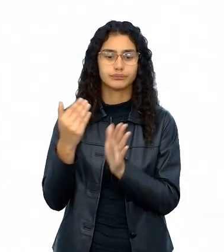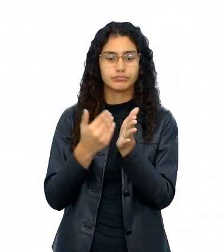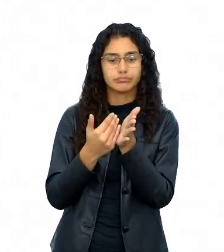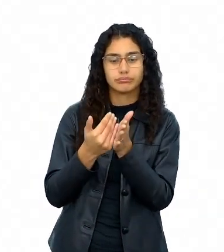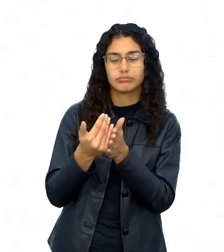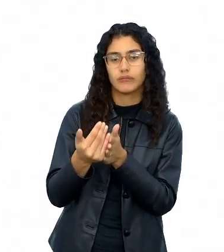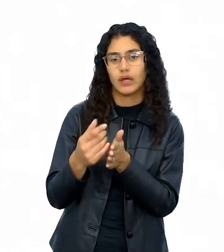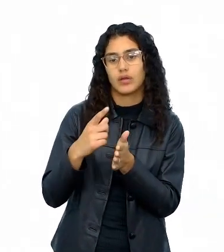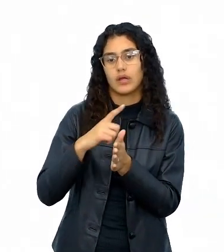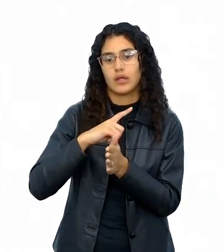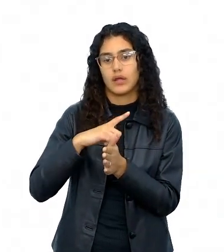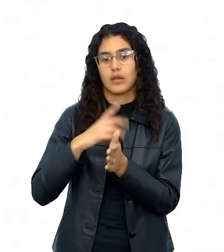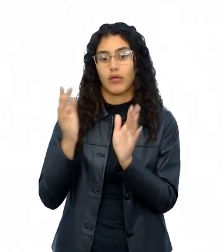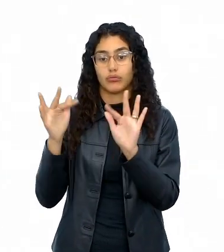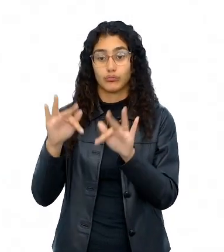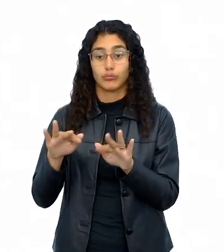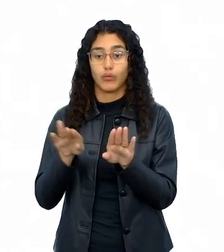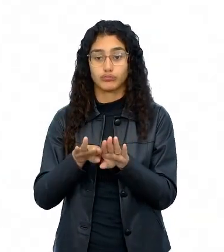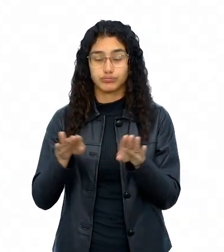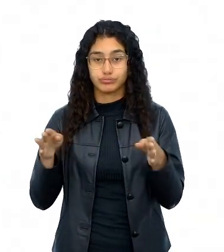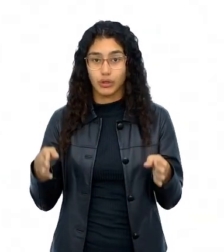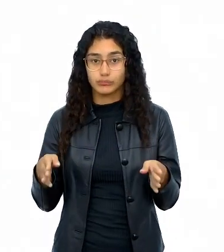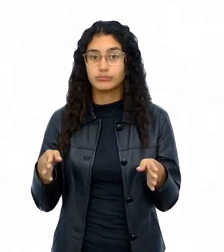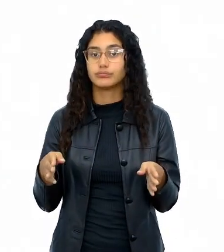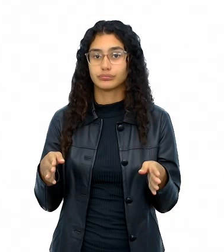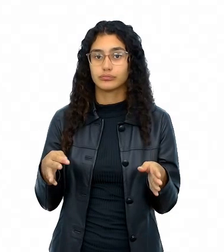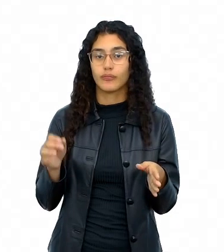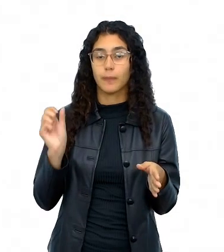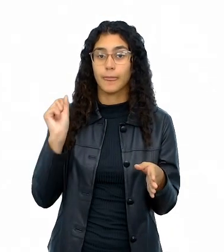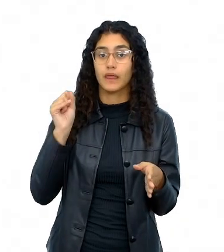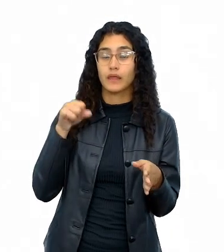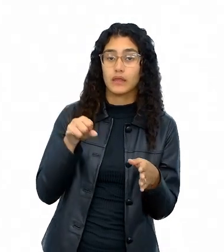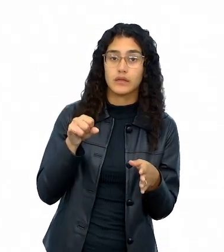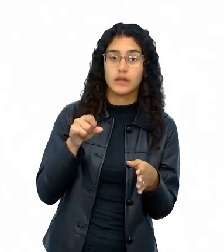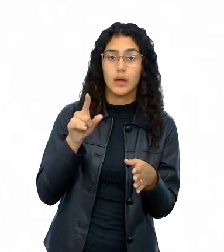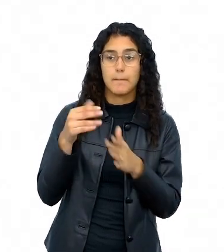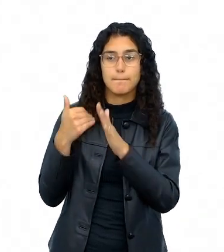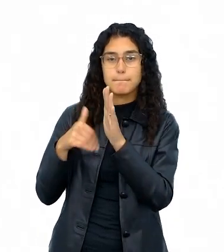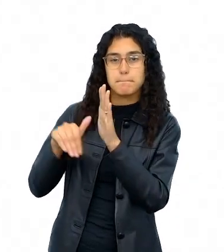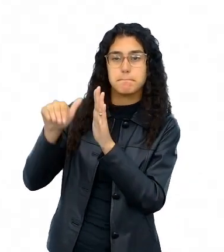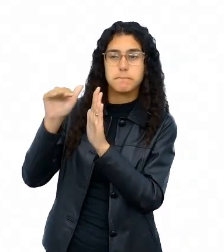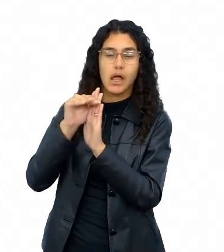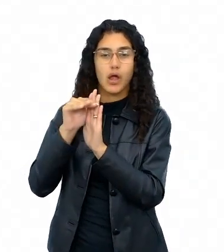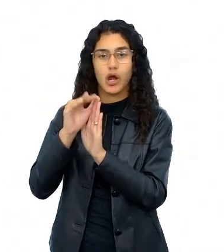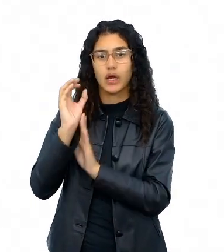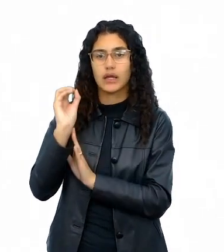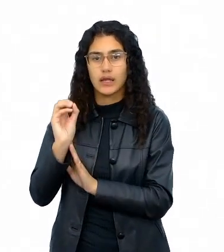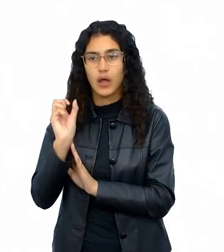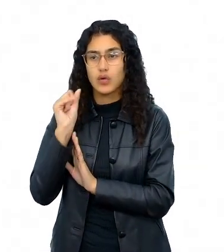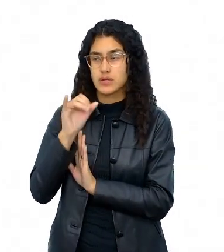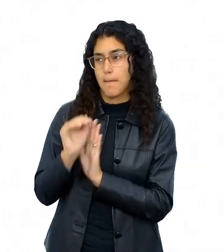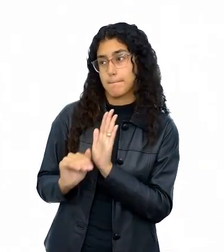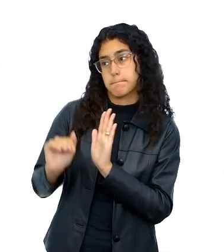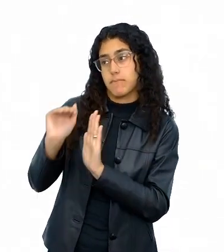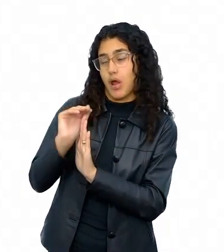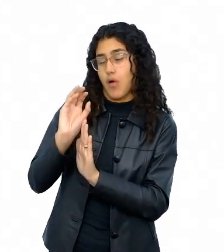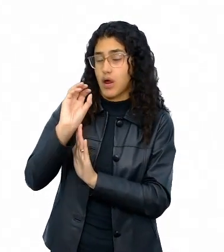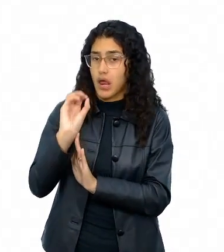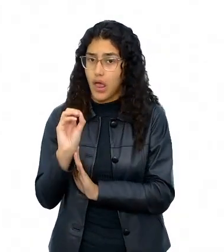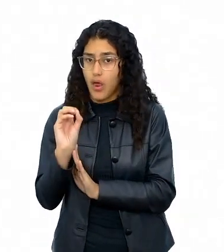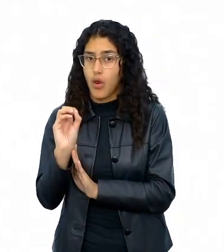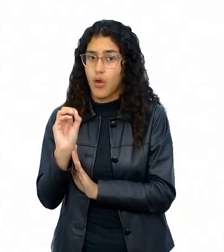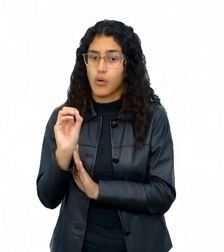inicial, o foguete está no chão, né? E se ele for maior que 0? Se ele for maior que 0,